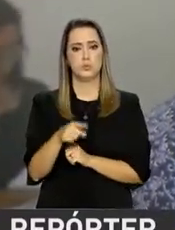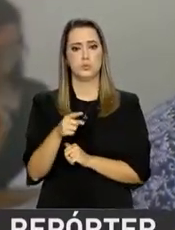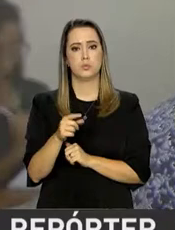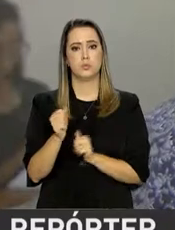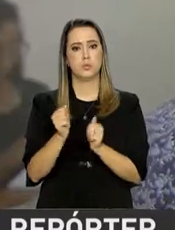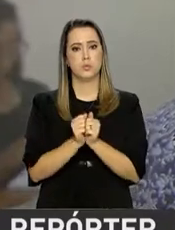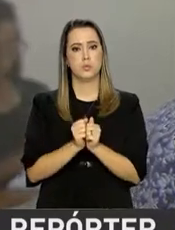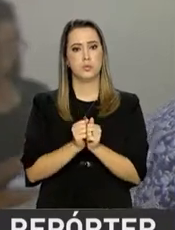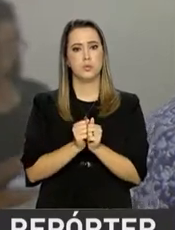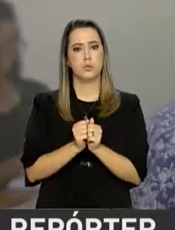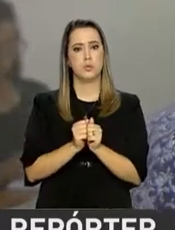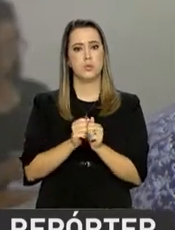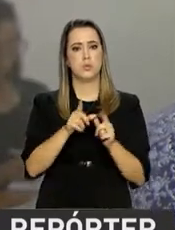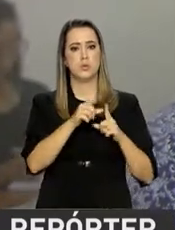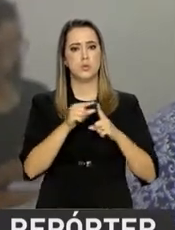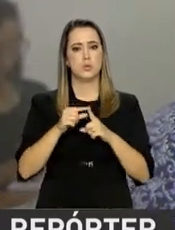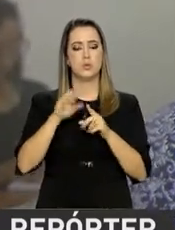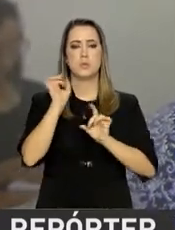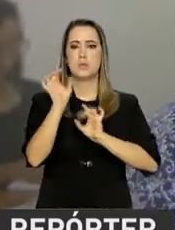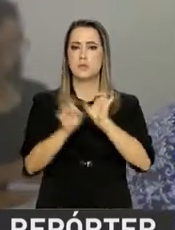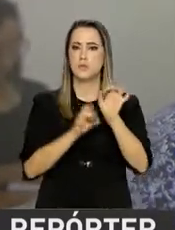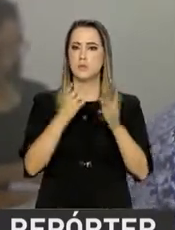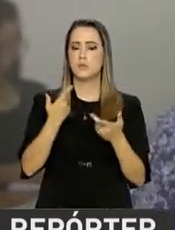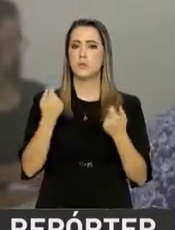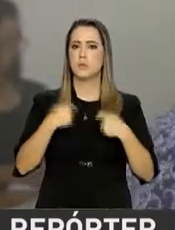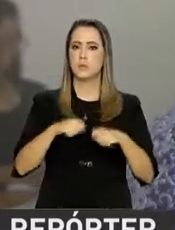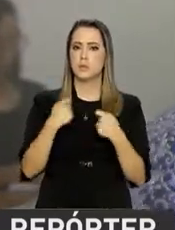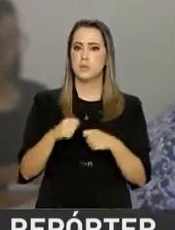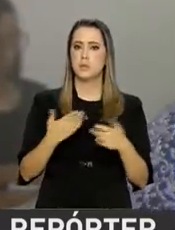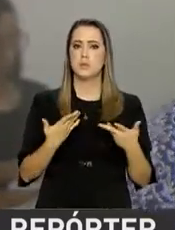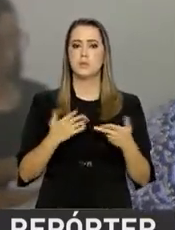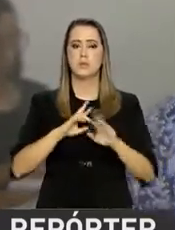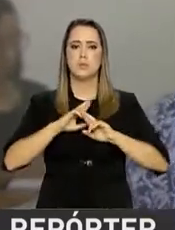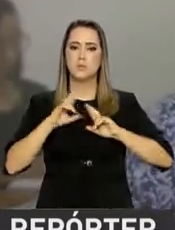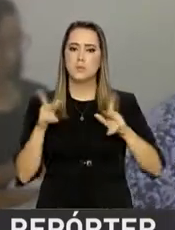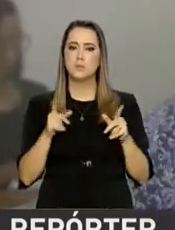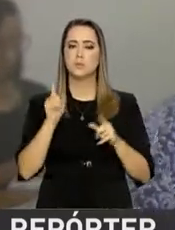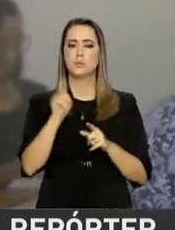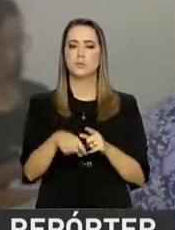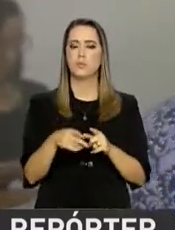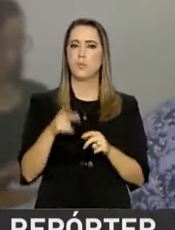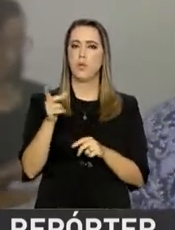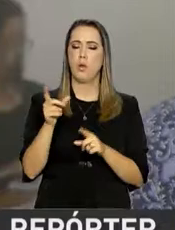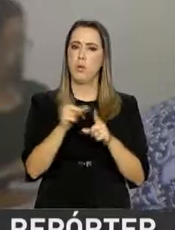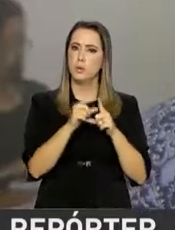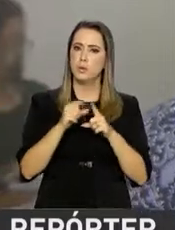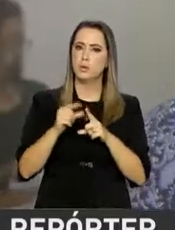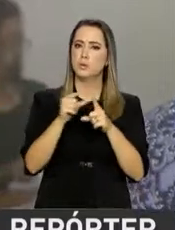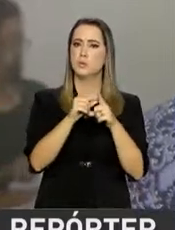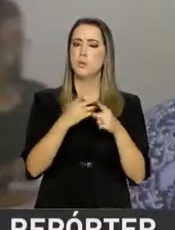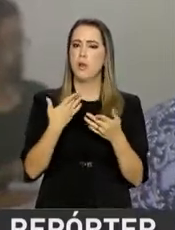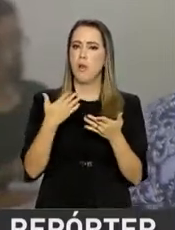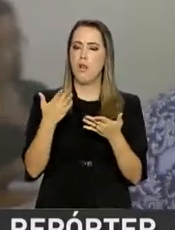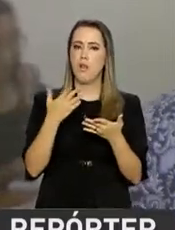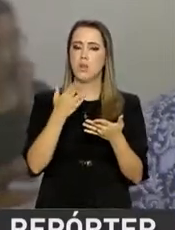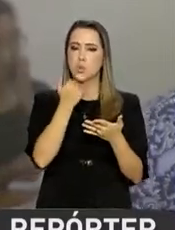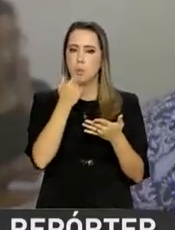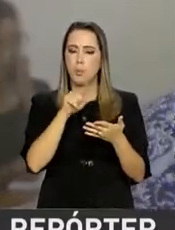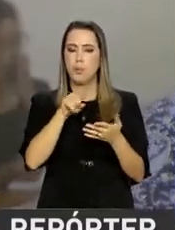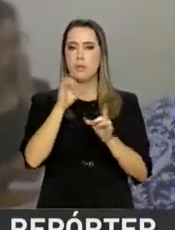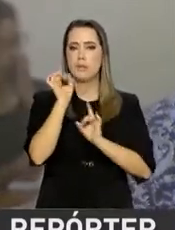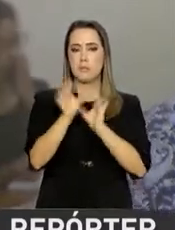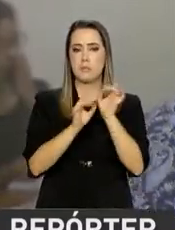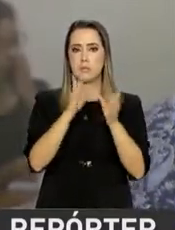operário mais específico que eles vão precisar de direções mais específicas do vocabulário de comida mais específico que